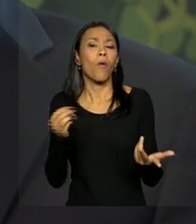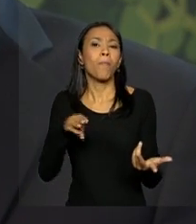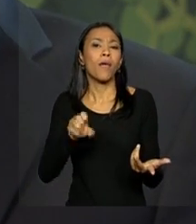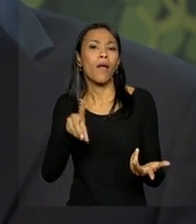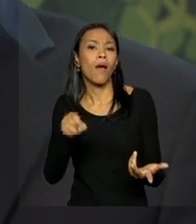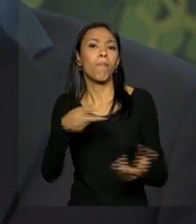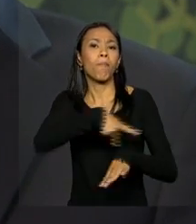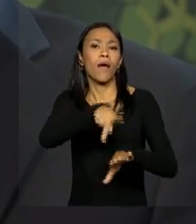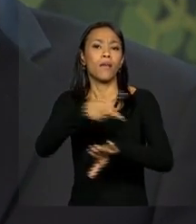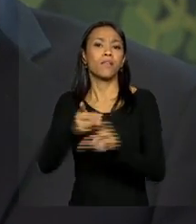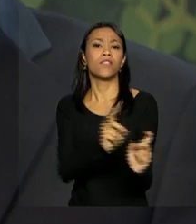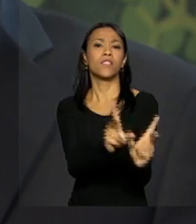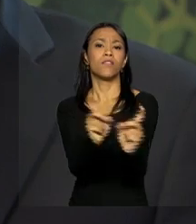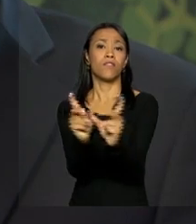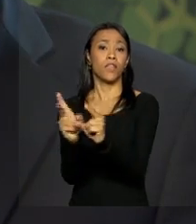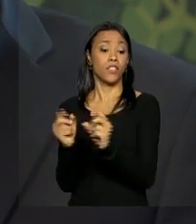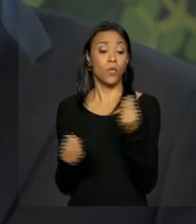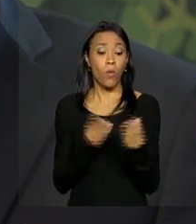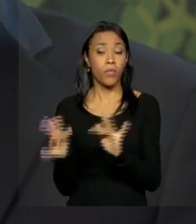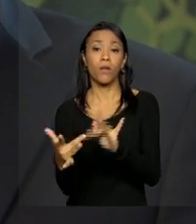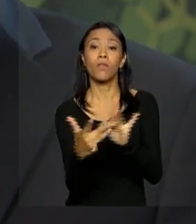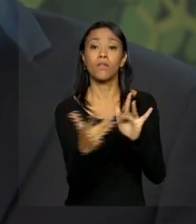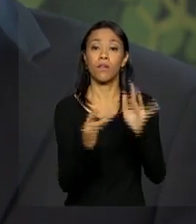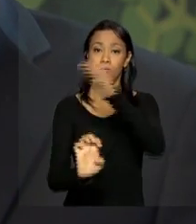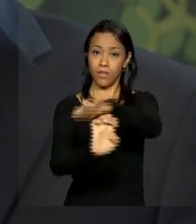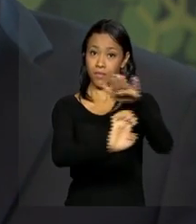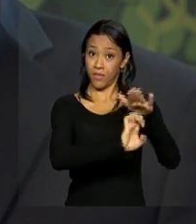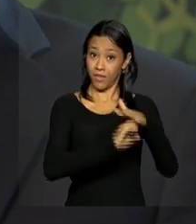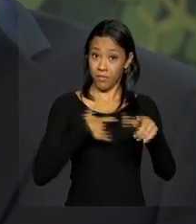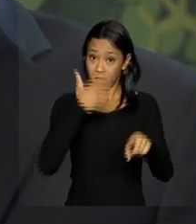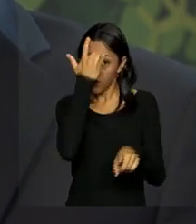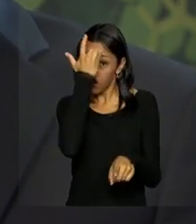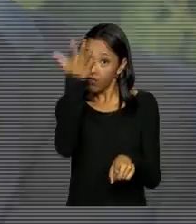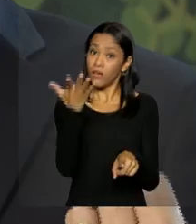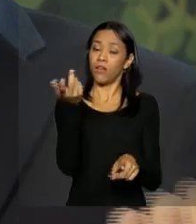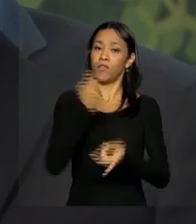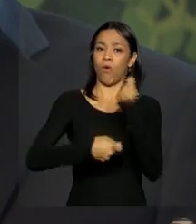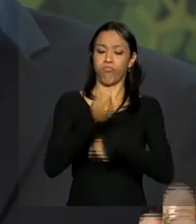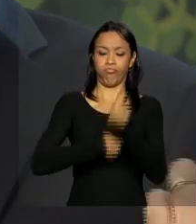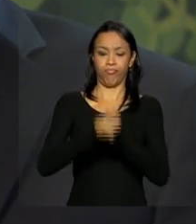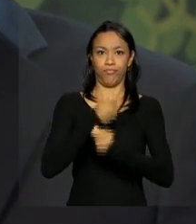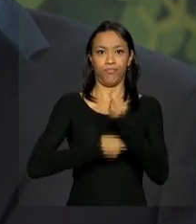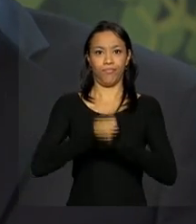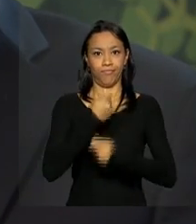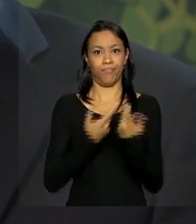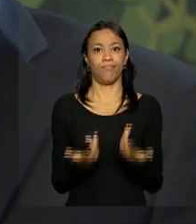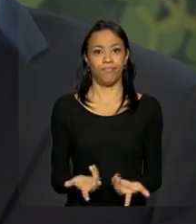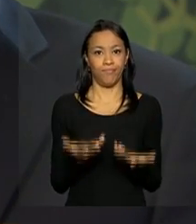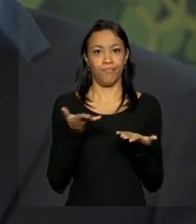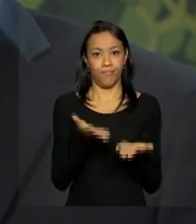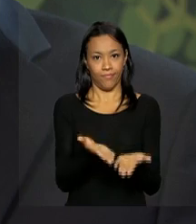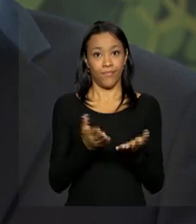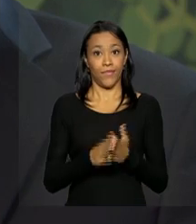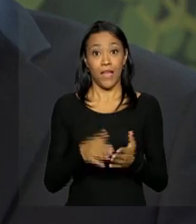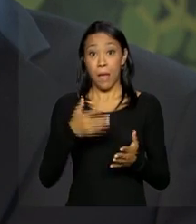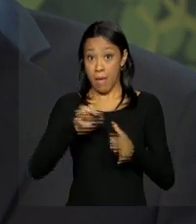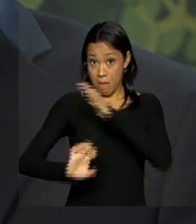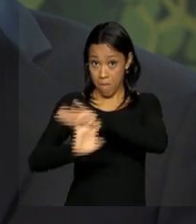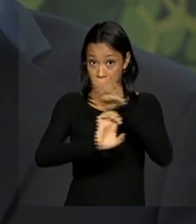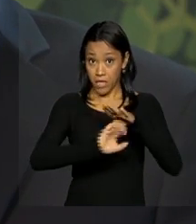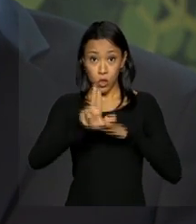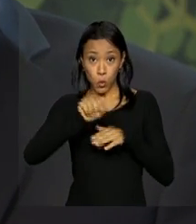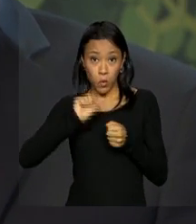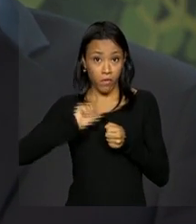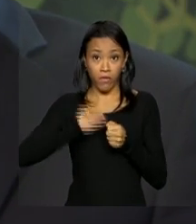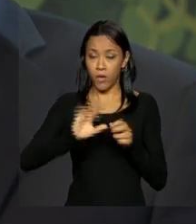são os portadores e o contato dessas empresas para facilitar os negócios os potenciais exportadores quem nunca fez uma operação de